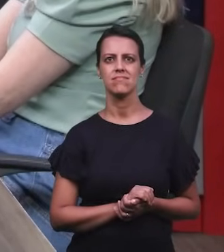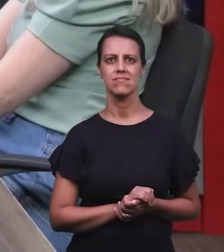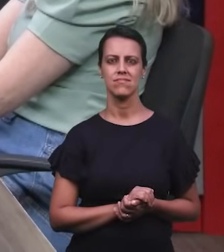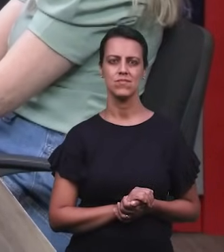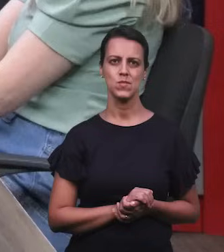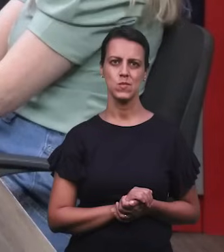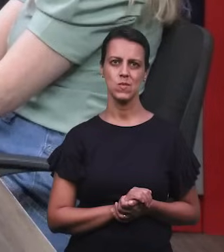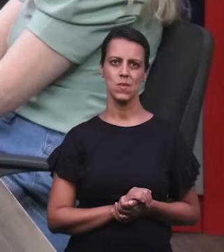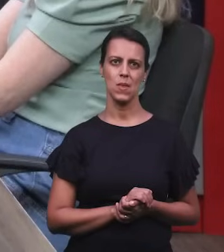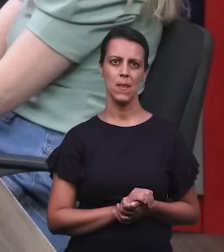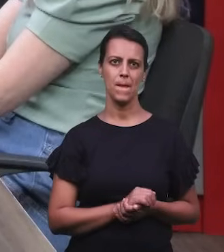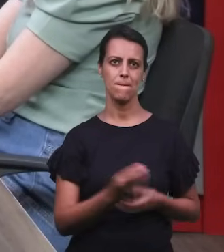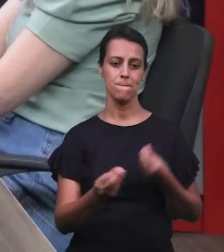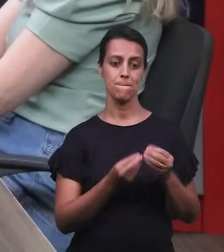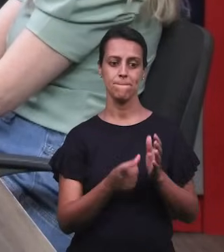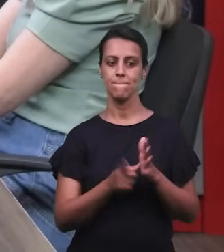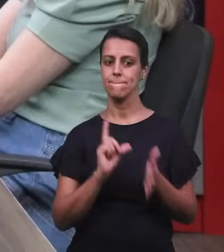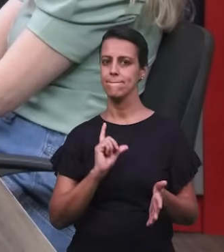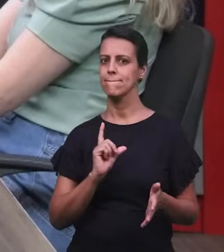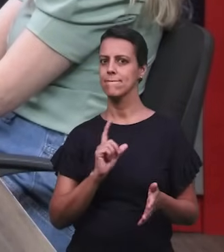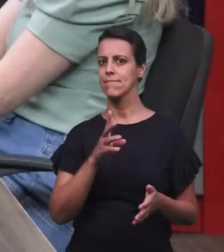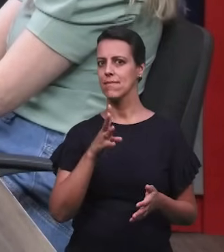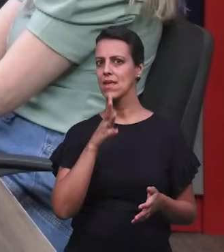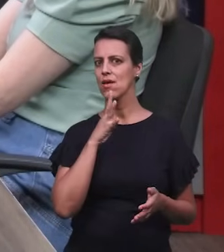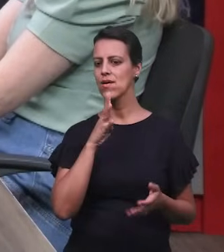com o Senhor, a impulsividade dele era